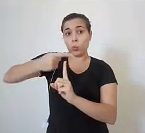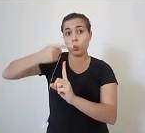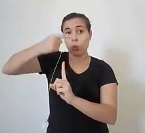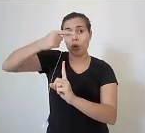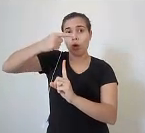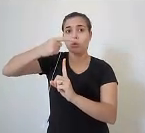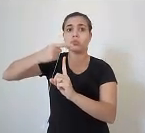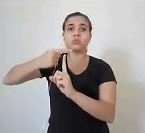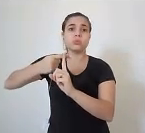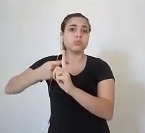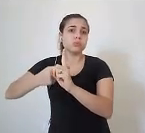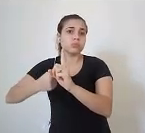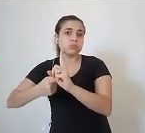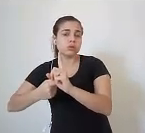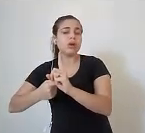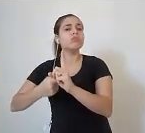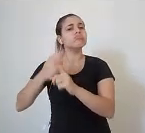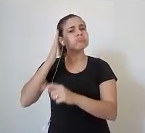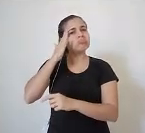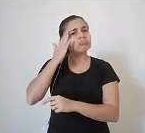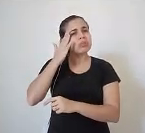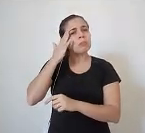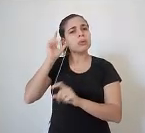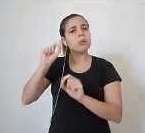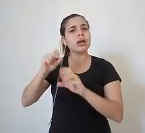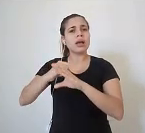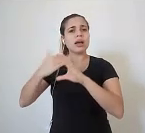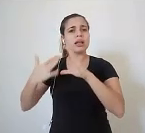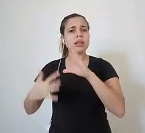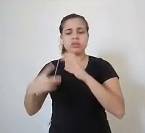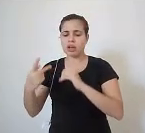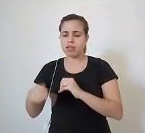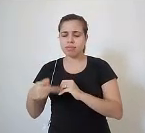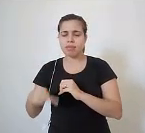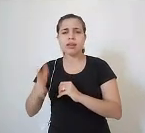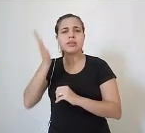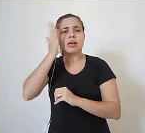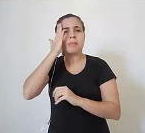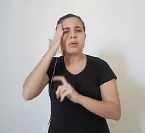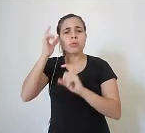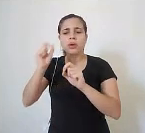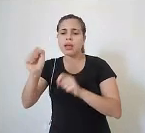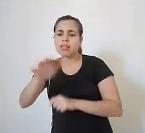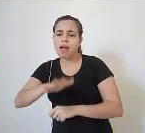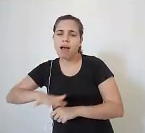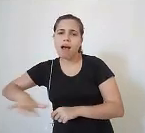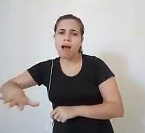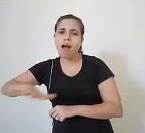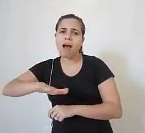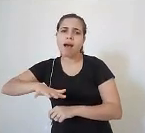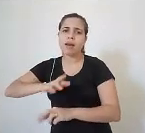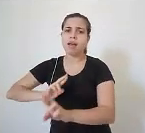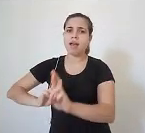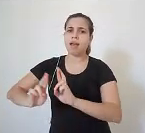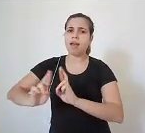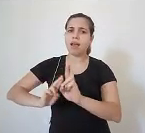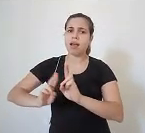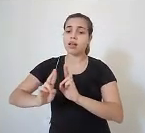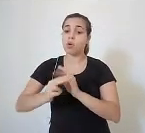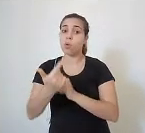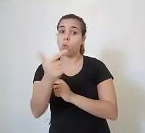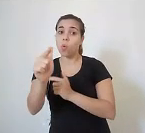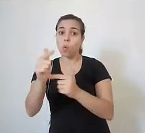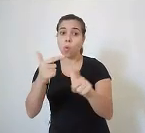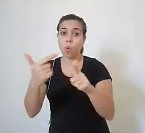precisa, se ele precisa de uma temperatura mais alta, temperatura mais baixa, e assim por diante. Então, todas essas